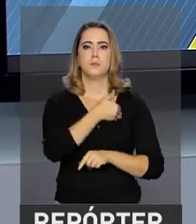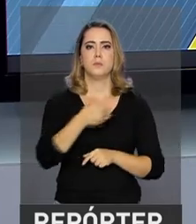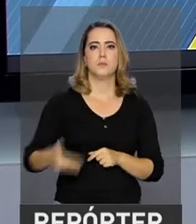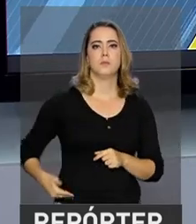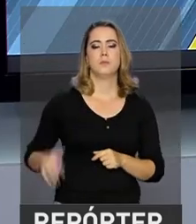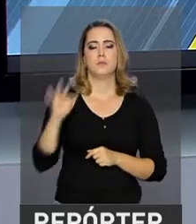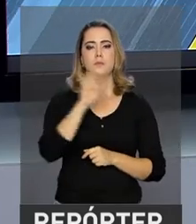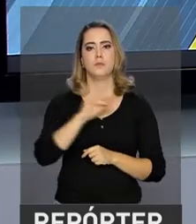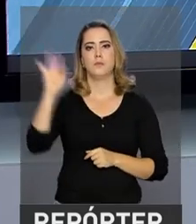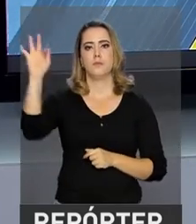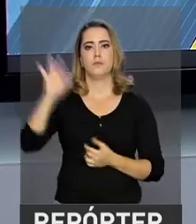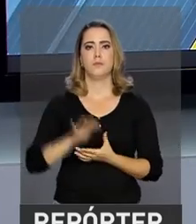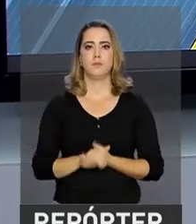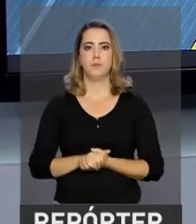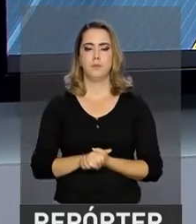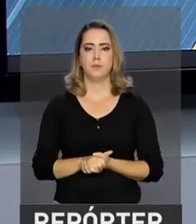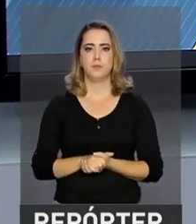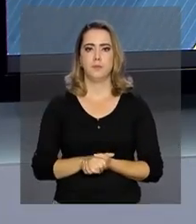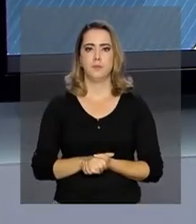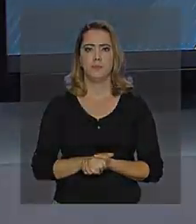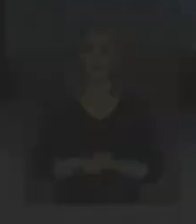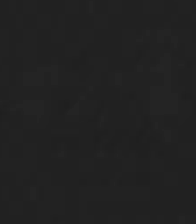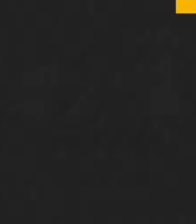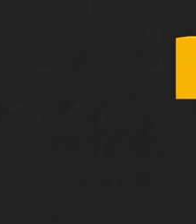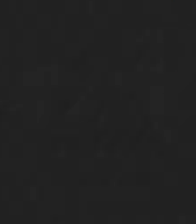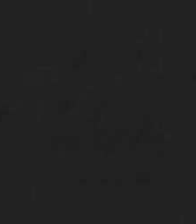na nbr a tv do governo federal